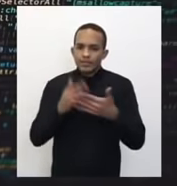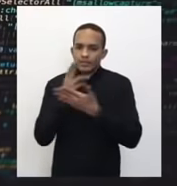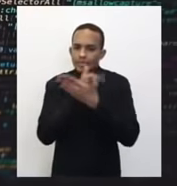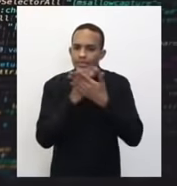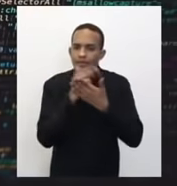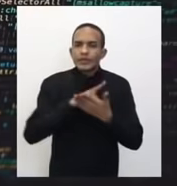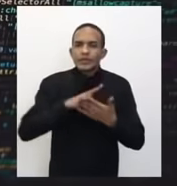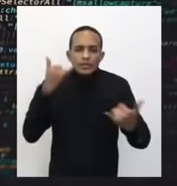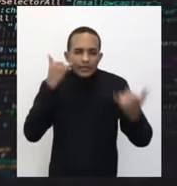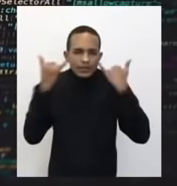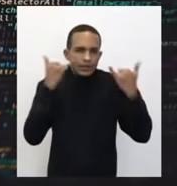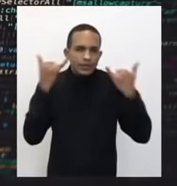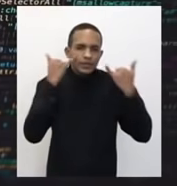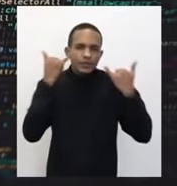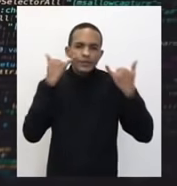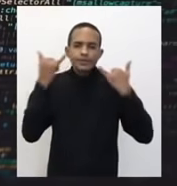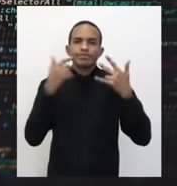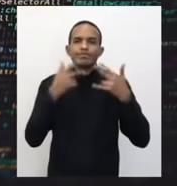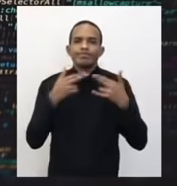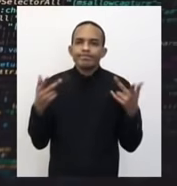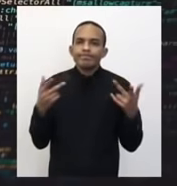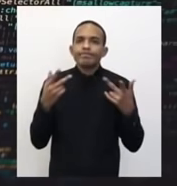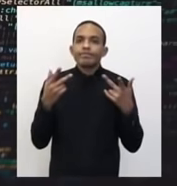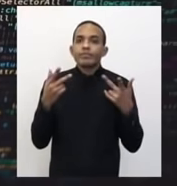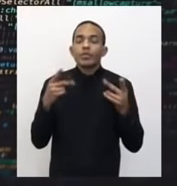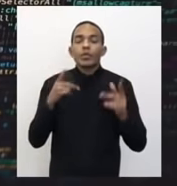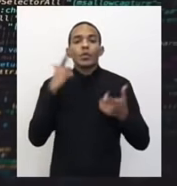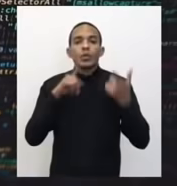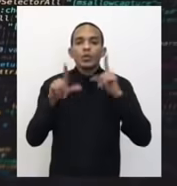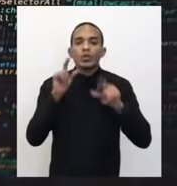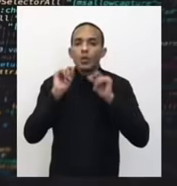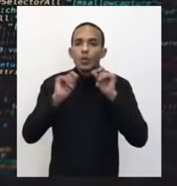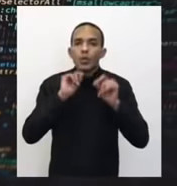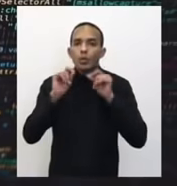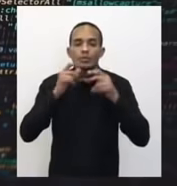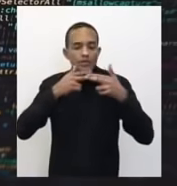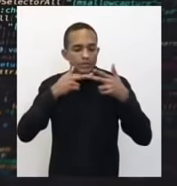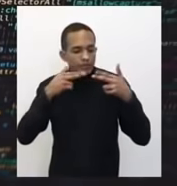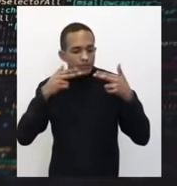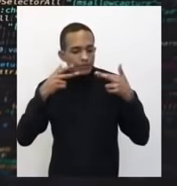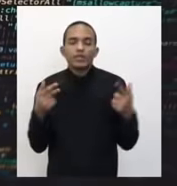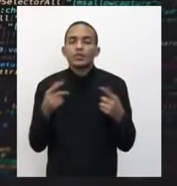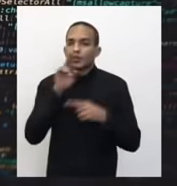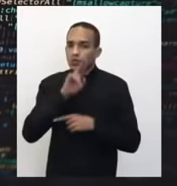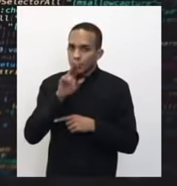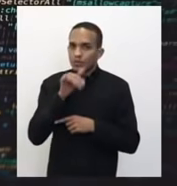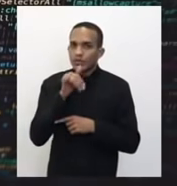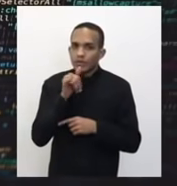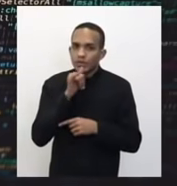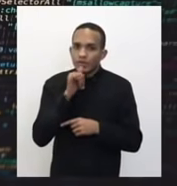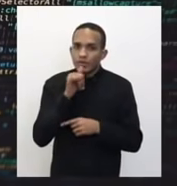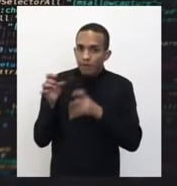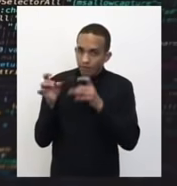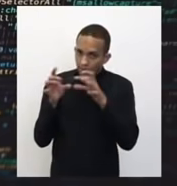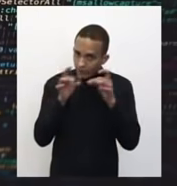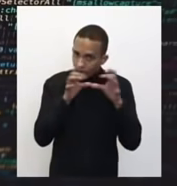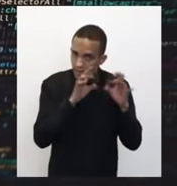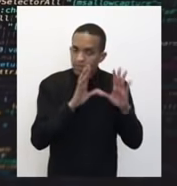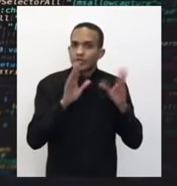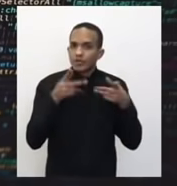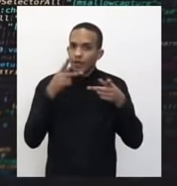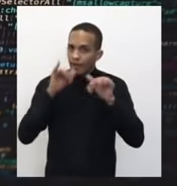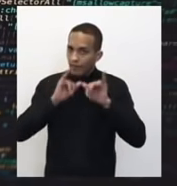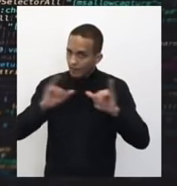de dados. Esses dados são gerados para diversos fins. Primeiro, mercadológico, que é esse que eu já falei